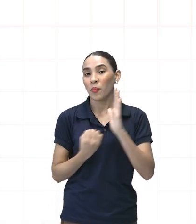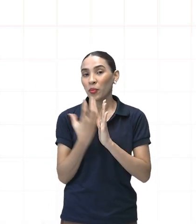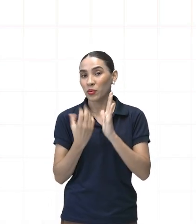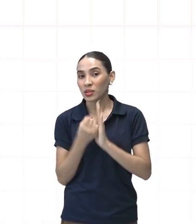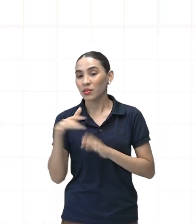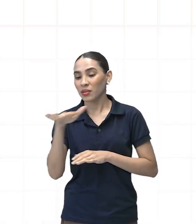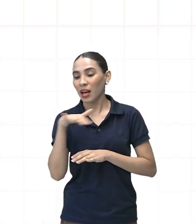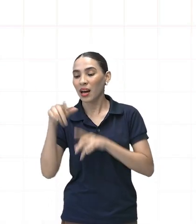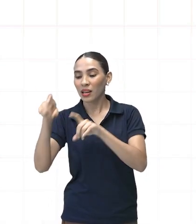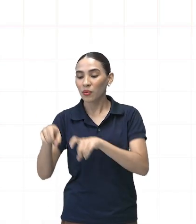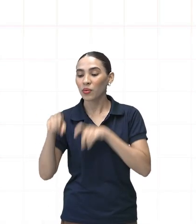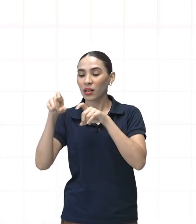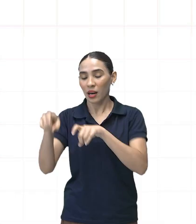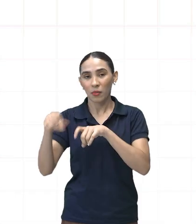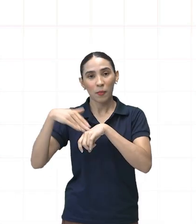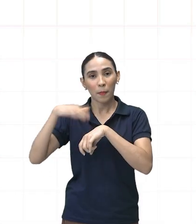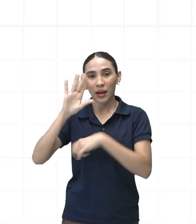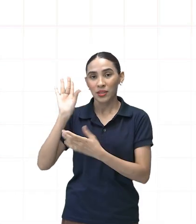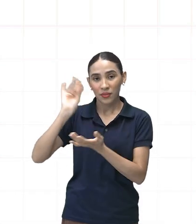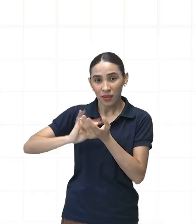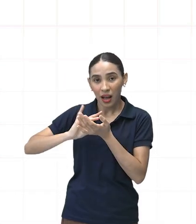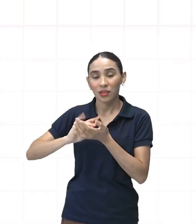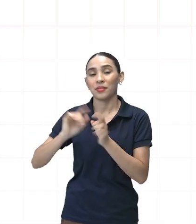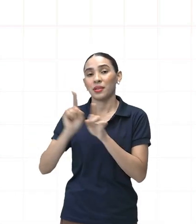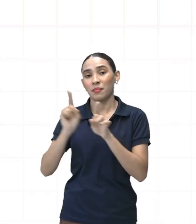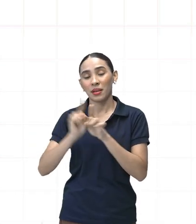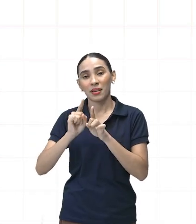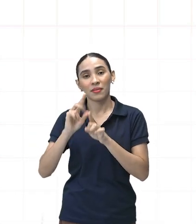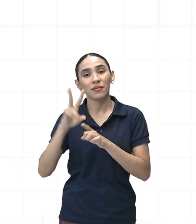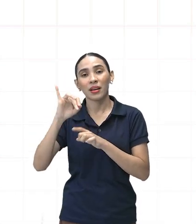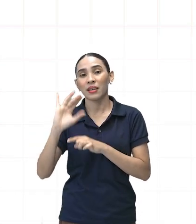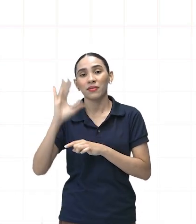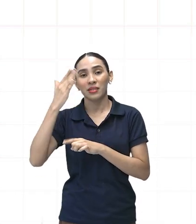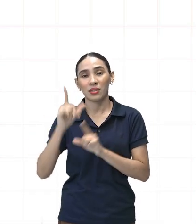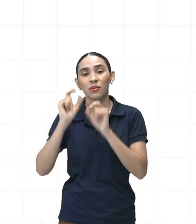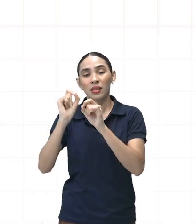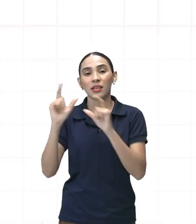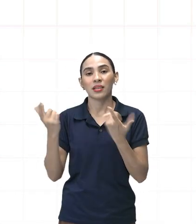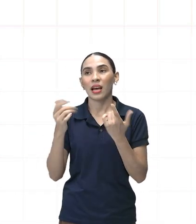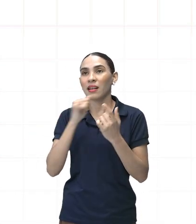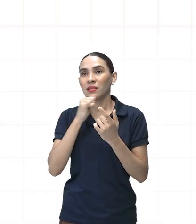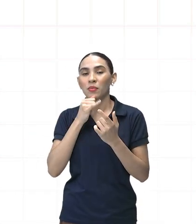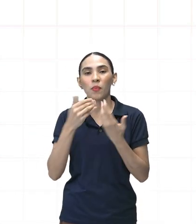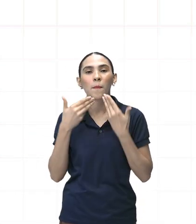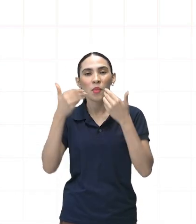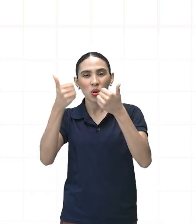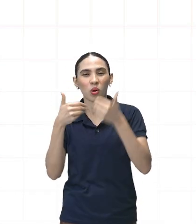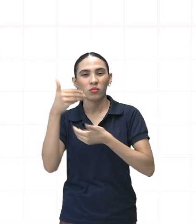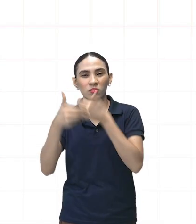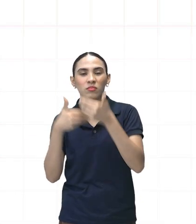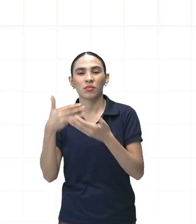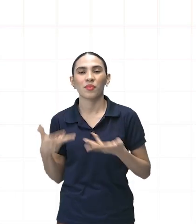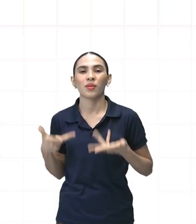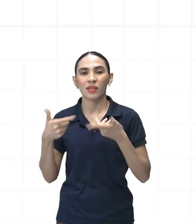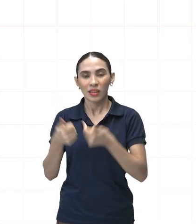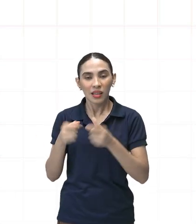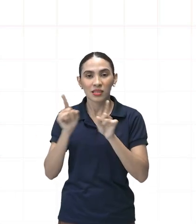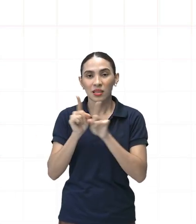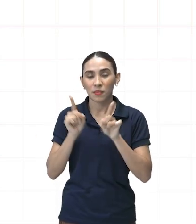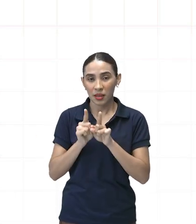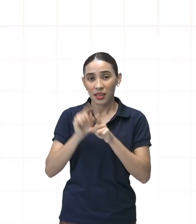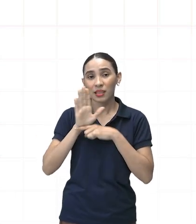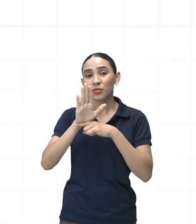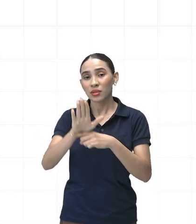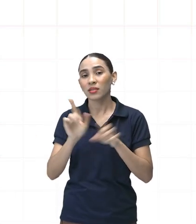no campo já se torna ali mais real, e isso acaba o quê? Otimizando o desempenho e